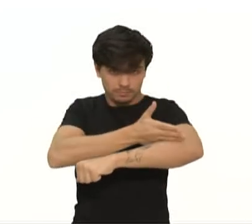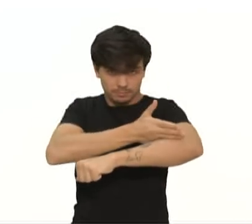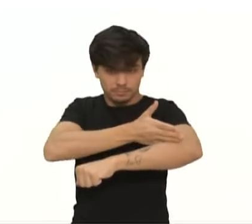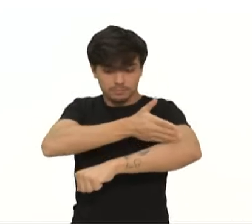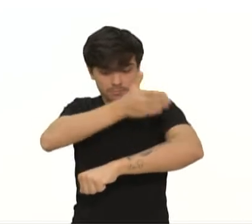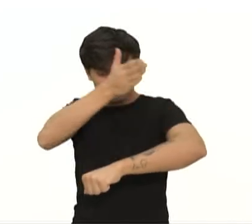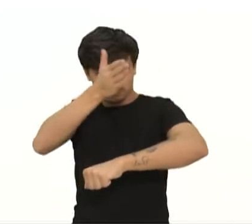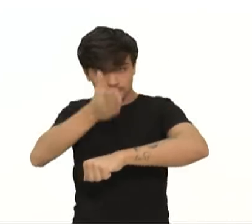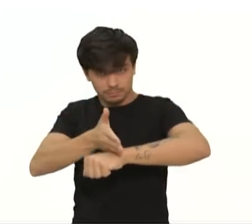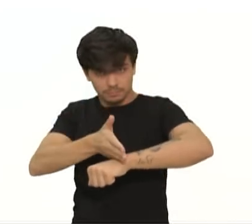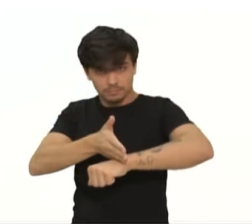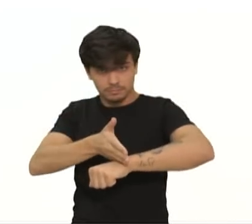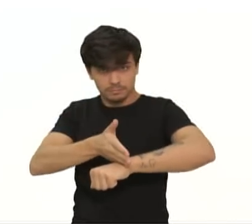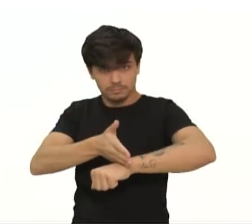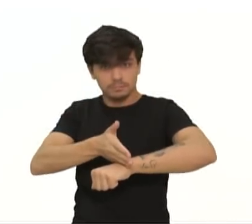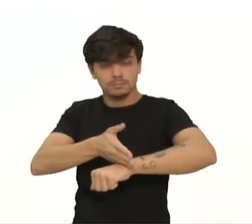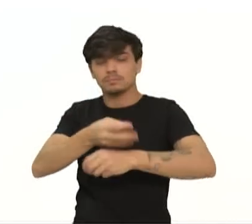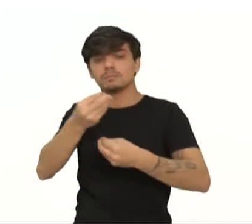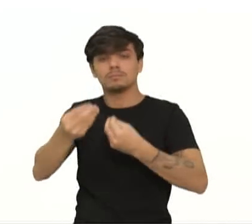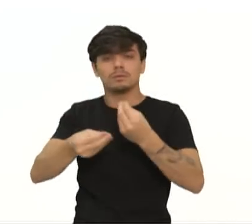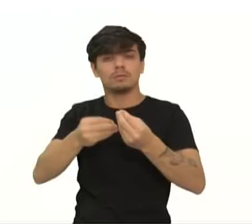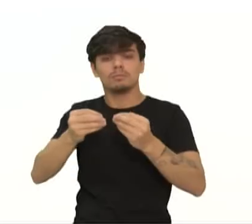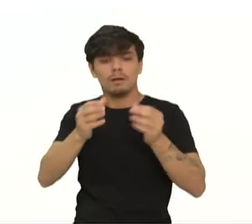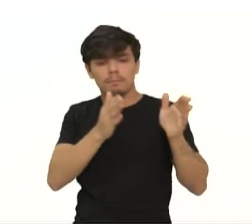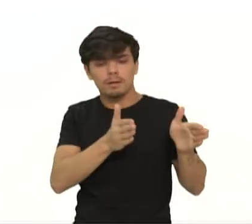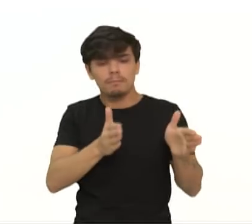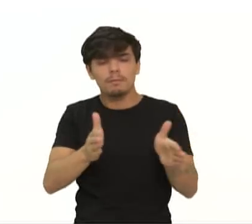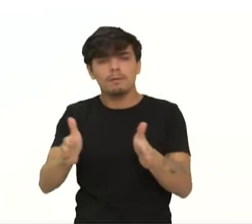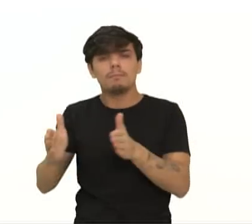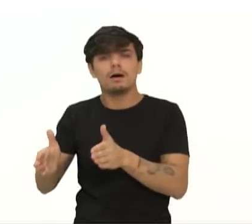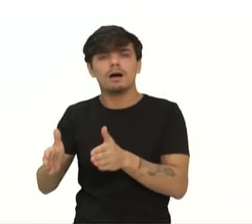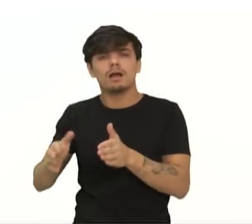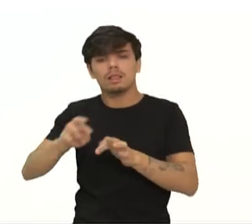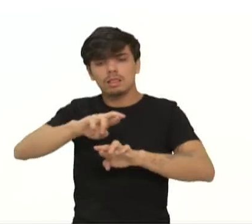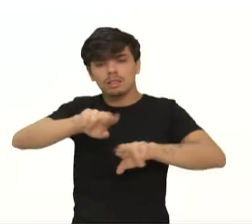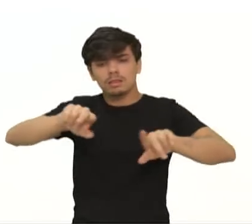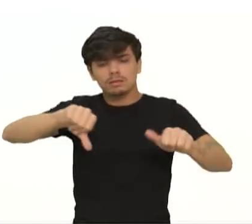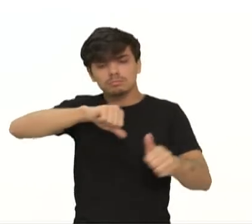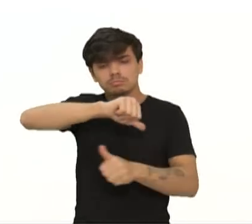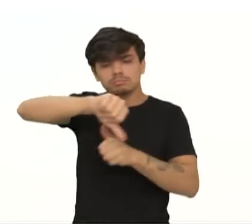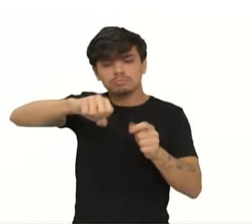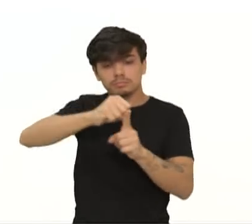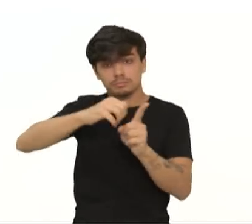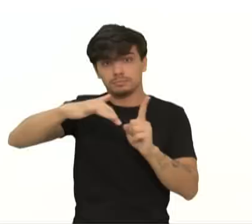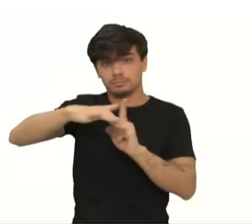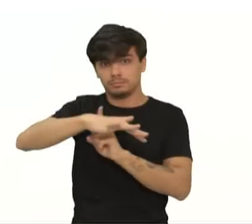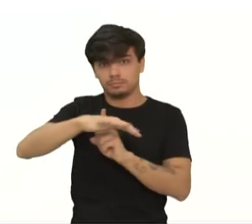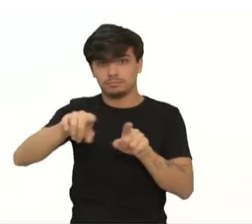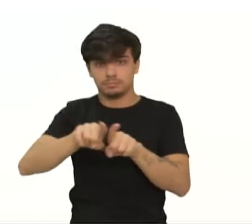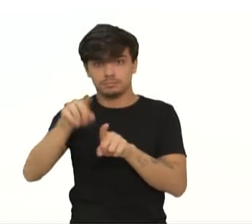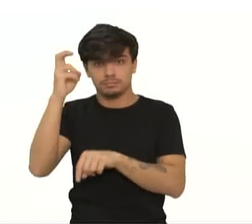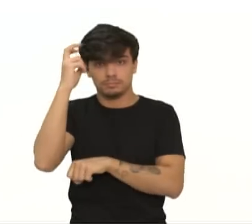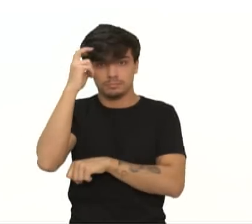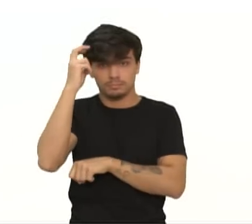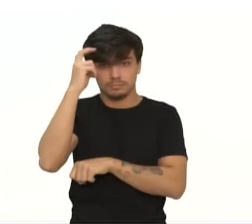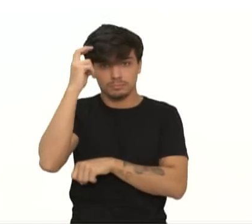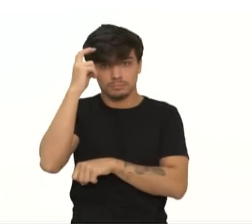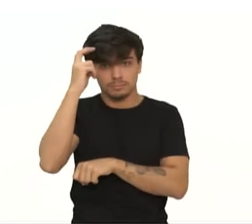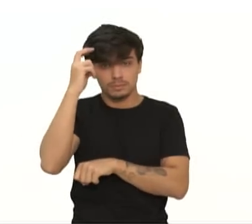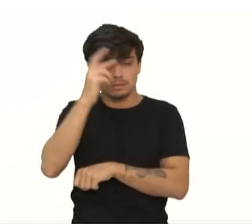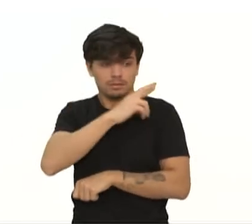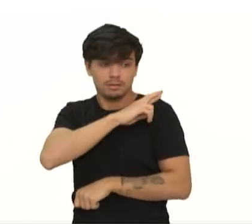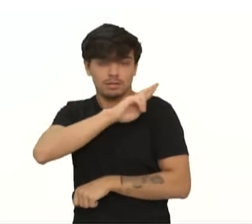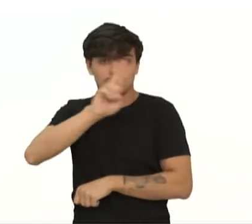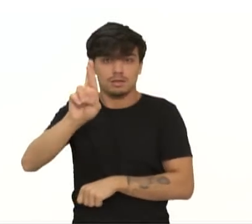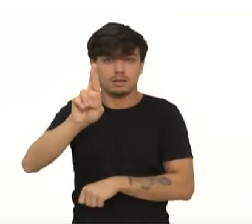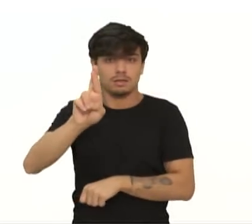Idade Moderna, ocorreu uma série de transformações, tanto na área social, cultural,